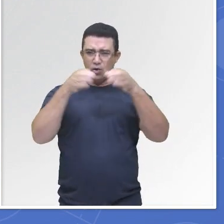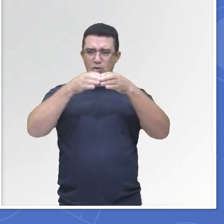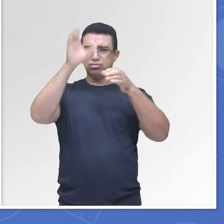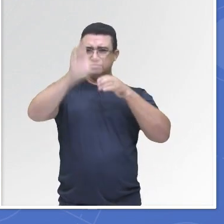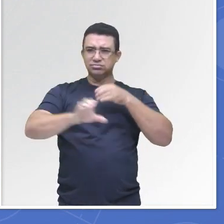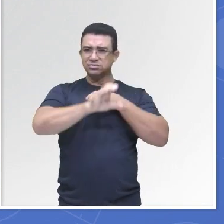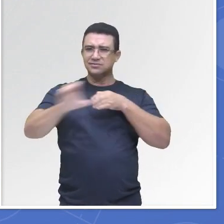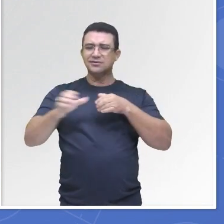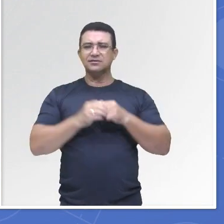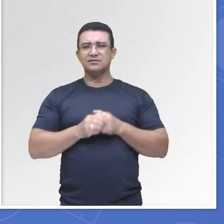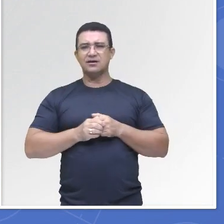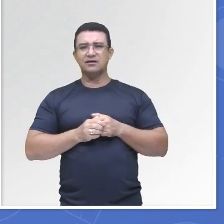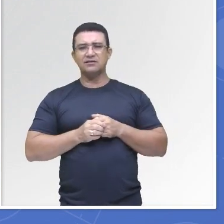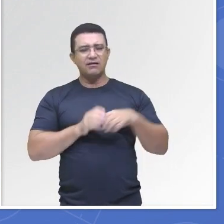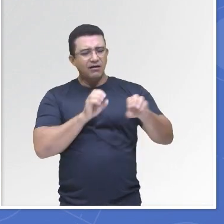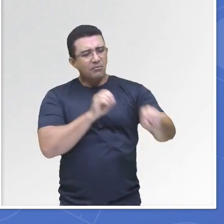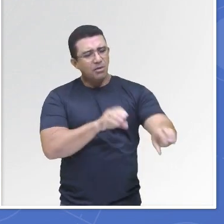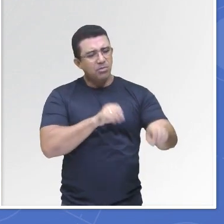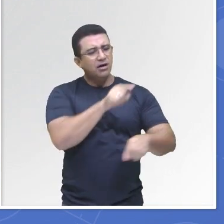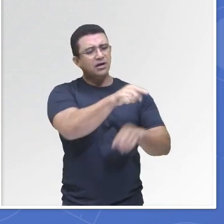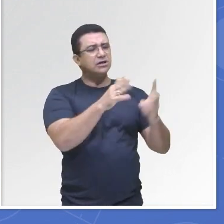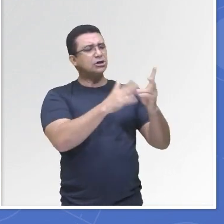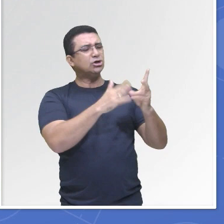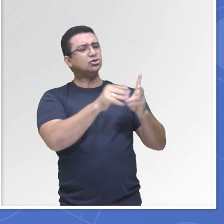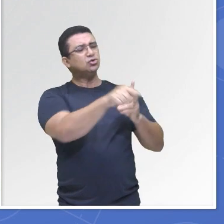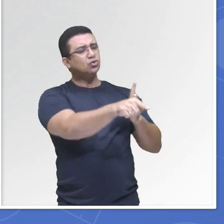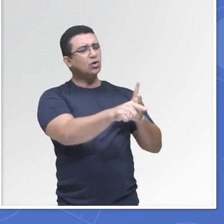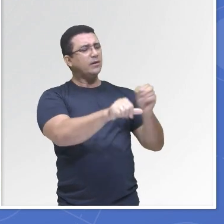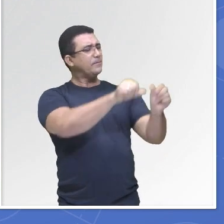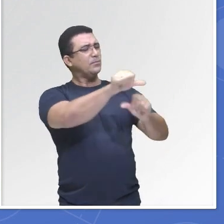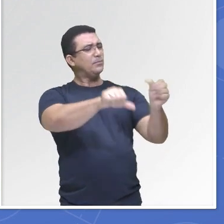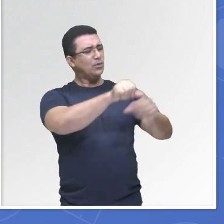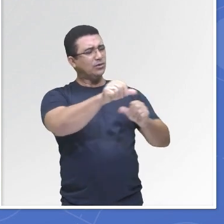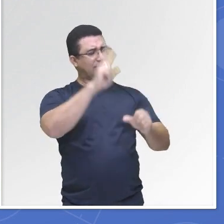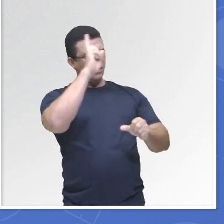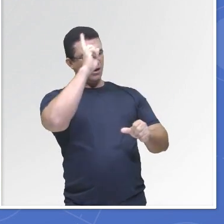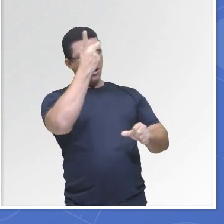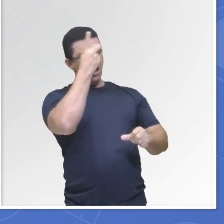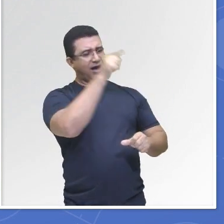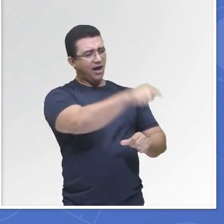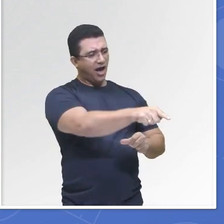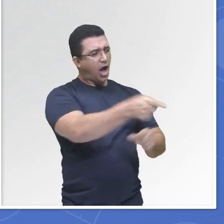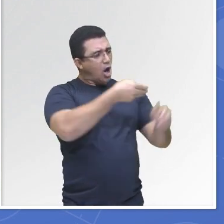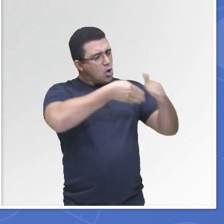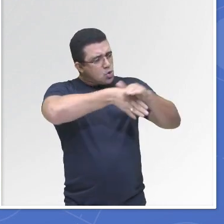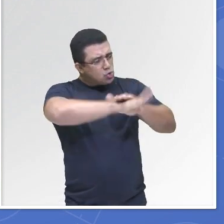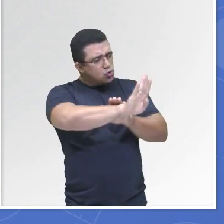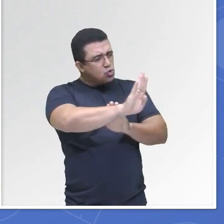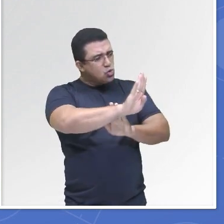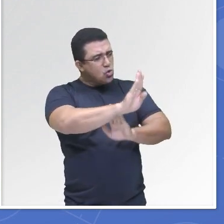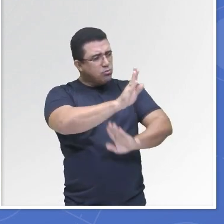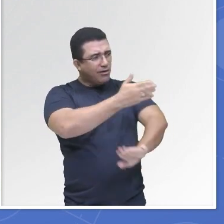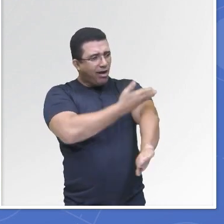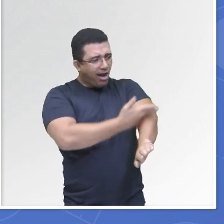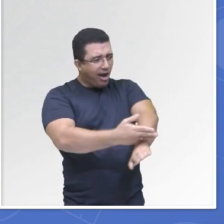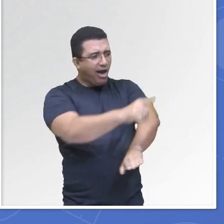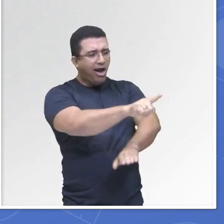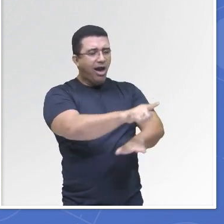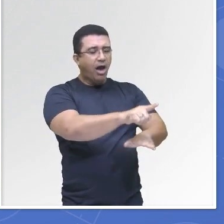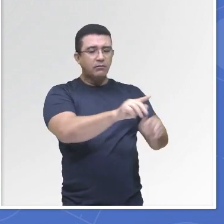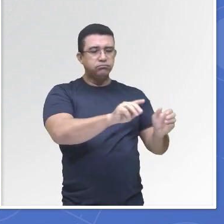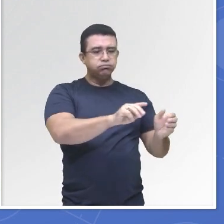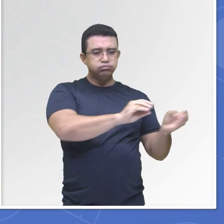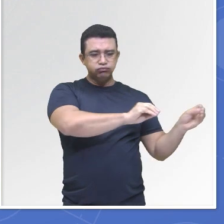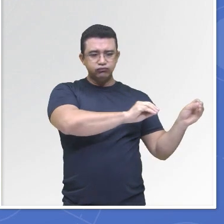a abandonarem suas crenças e se tornarem cristãos, abandonando seus costumes e tradições e adotando hábitos e